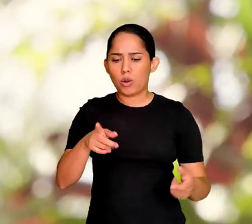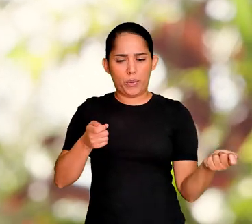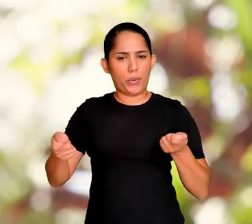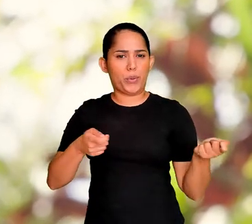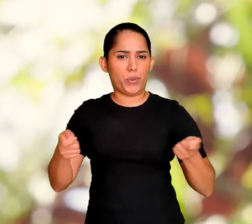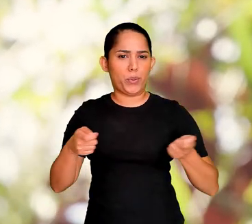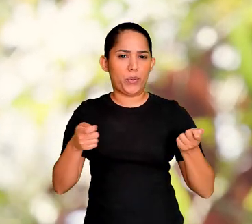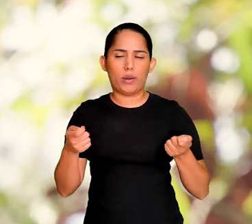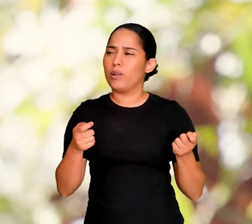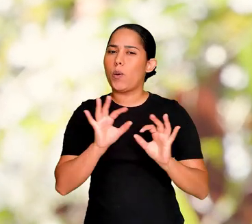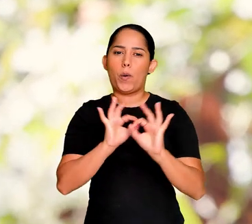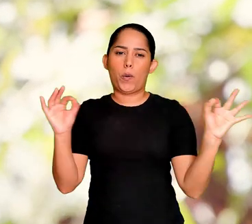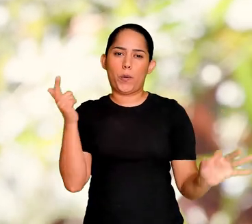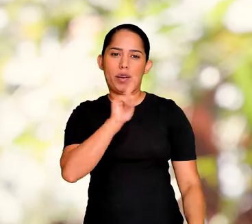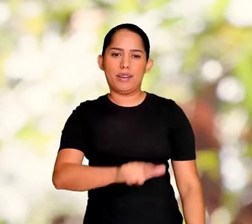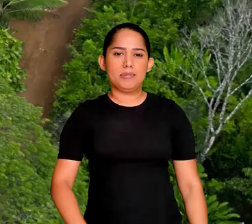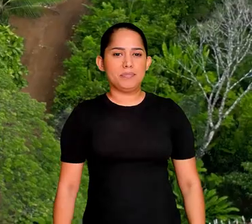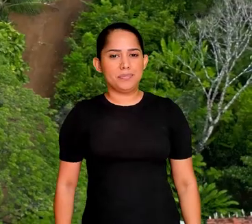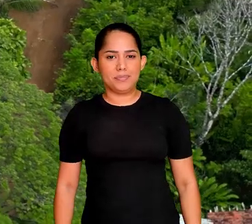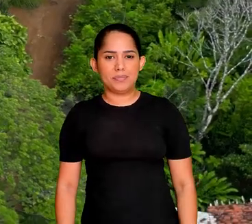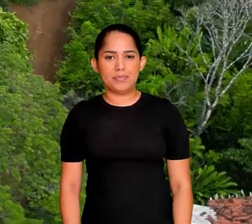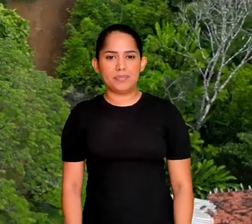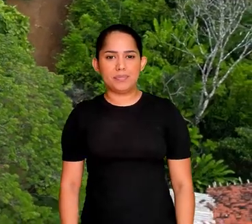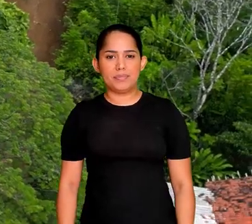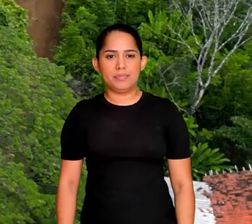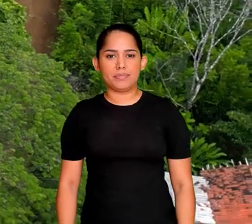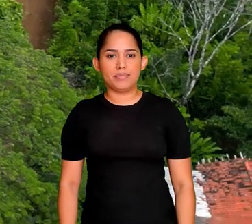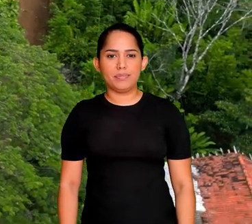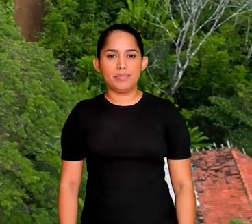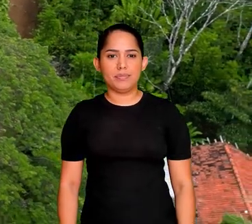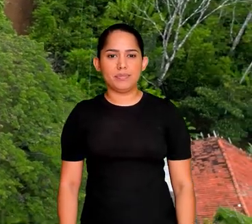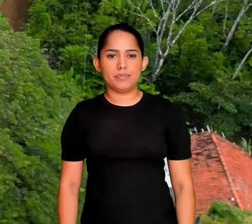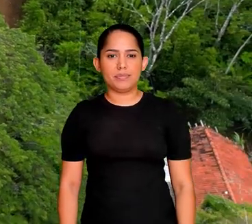só vai peneirar. Aí fica ótimo.